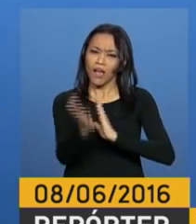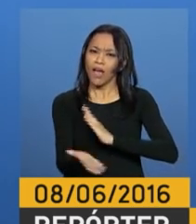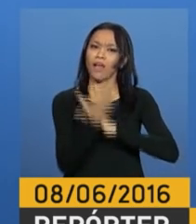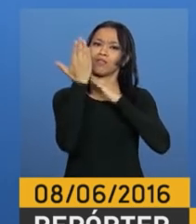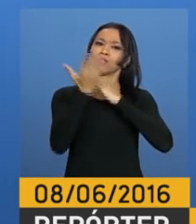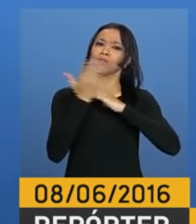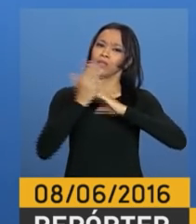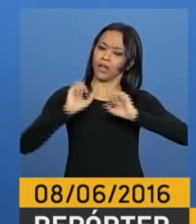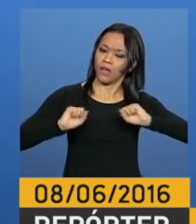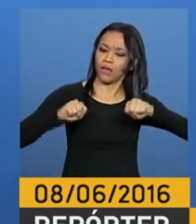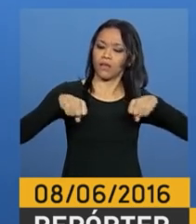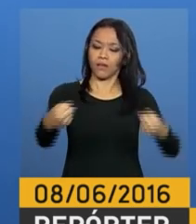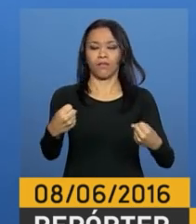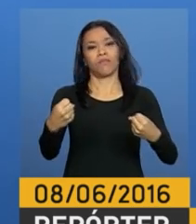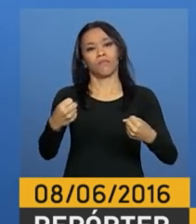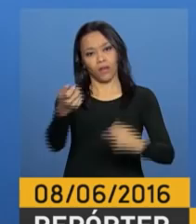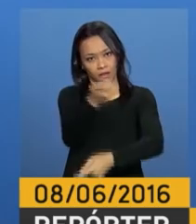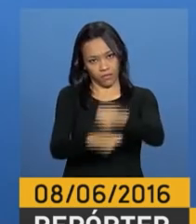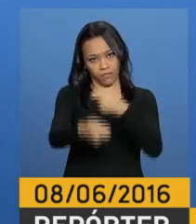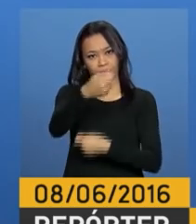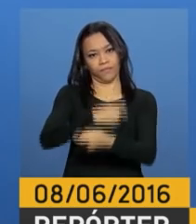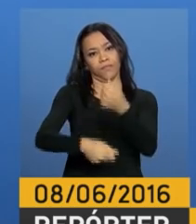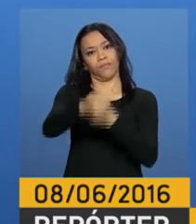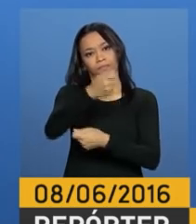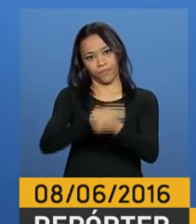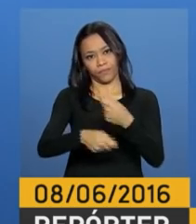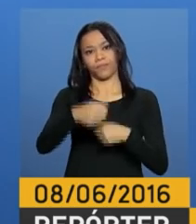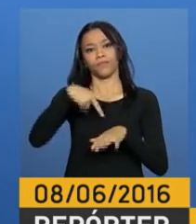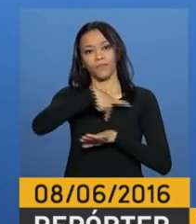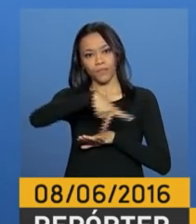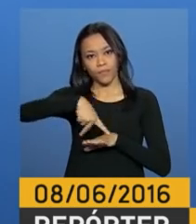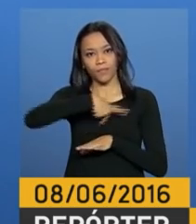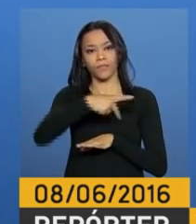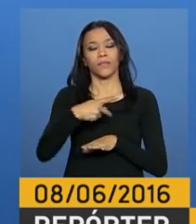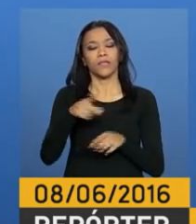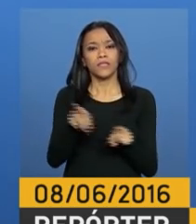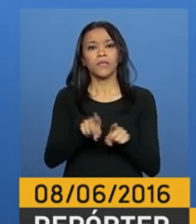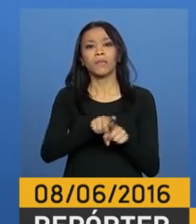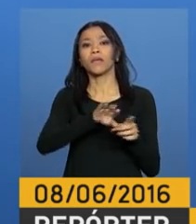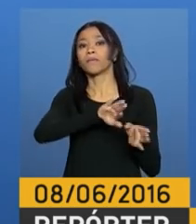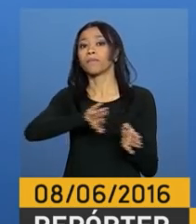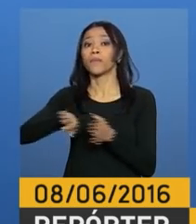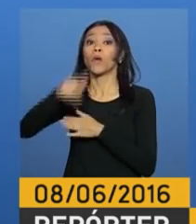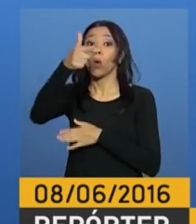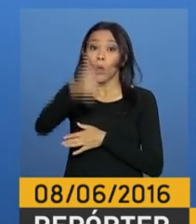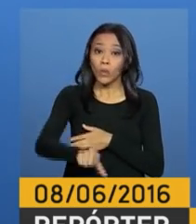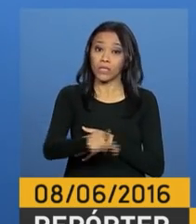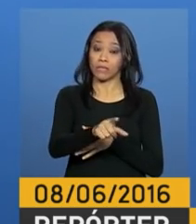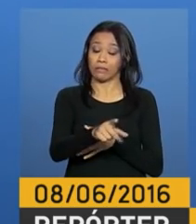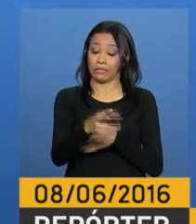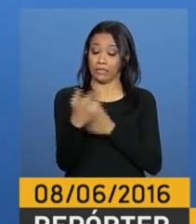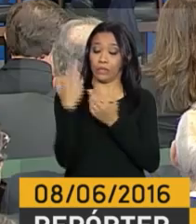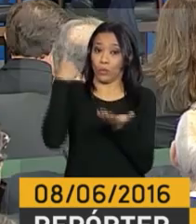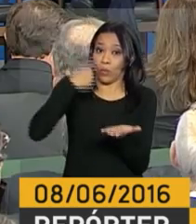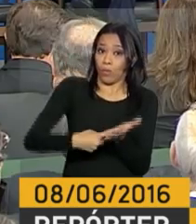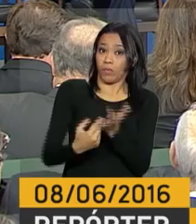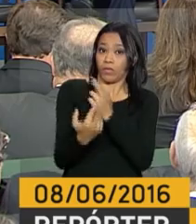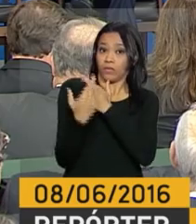da nossa história e aí rapidamente sobre a a responsabilidade que vossa excelência me deu